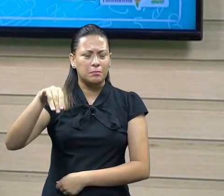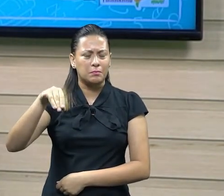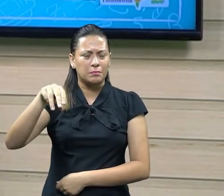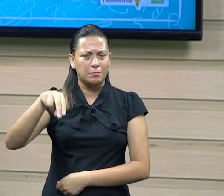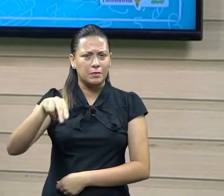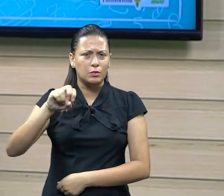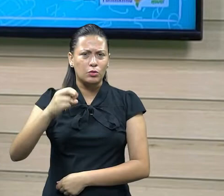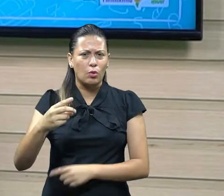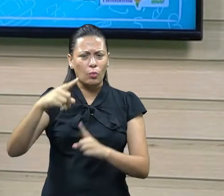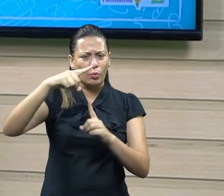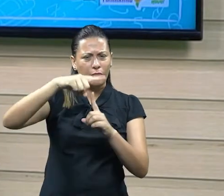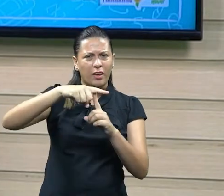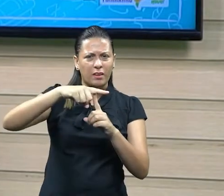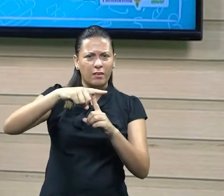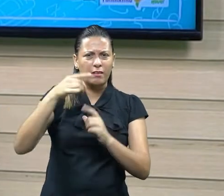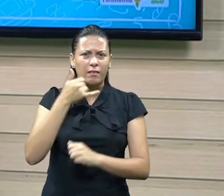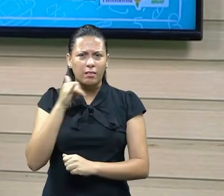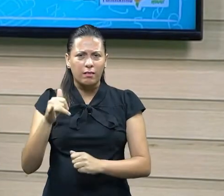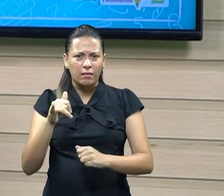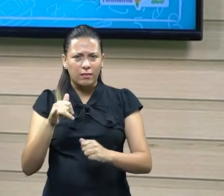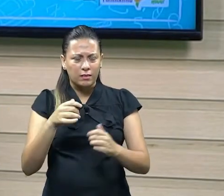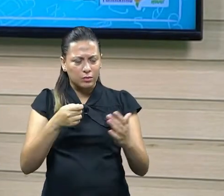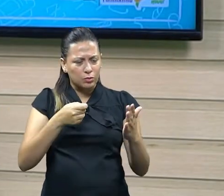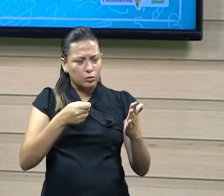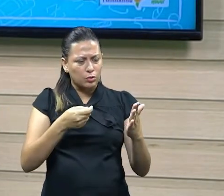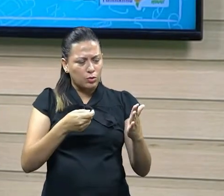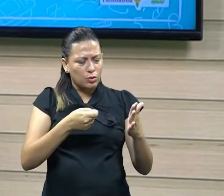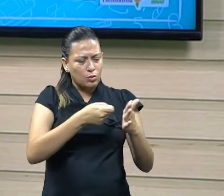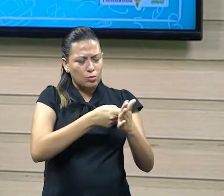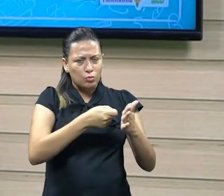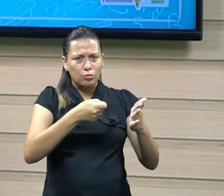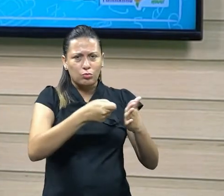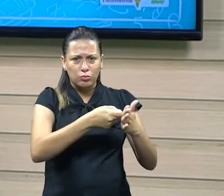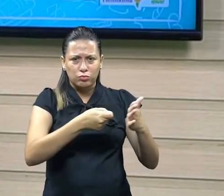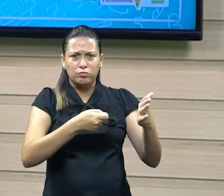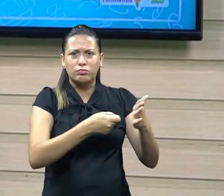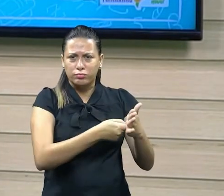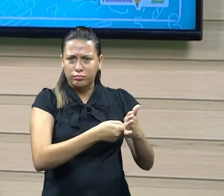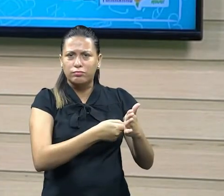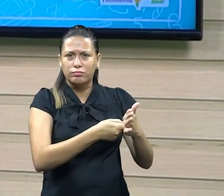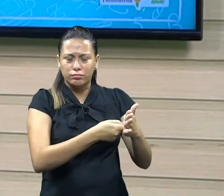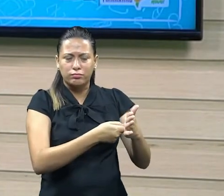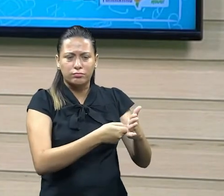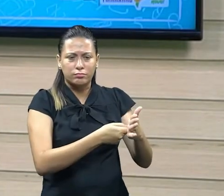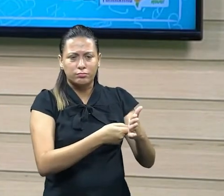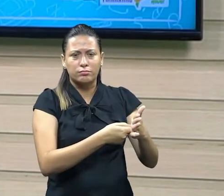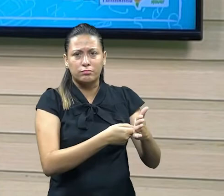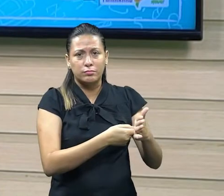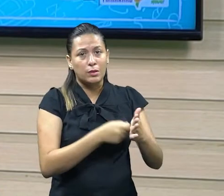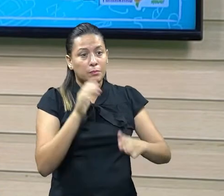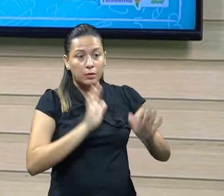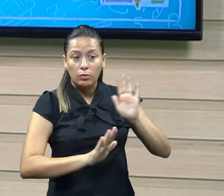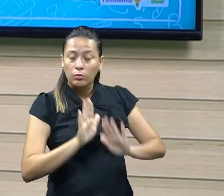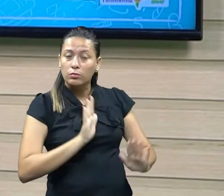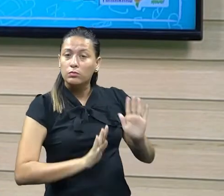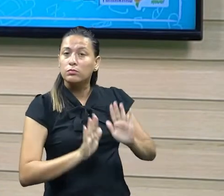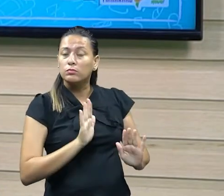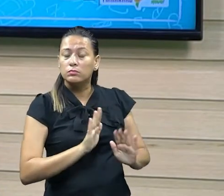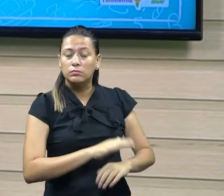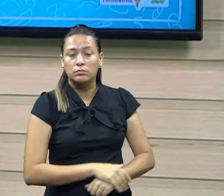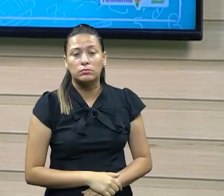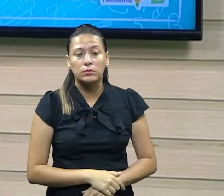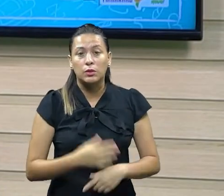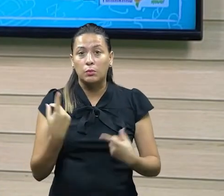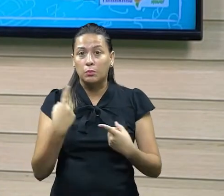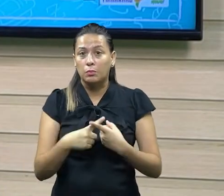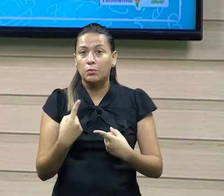Aquele que ele tem mais de um encaixe ali para ligar os equipamentos, tem que ter muito cuidado. Principalmente